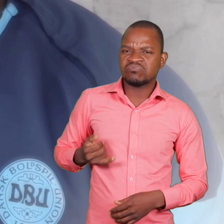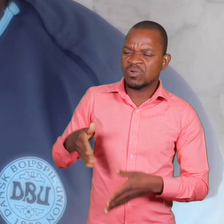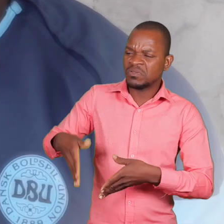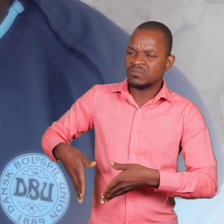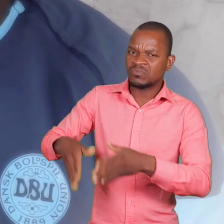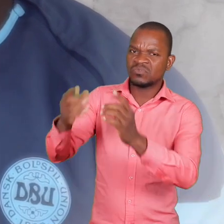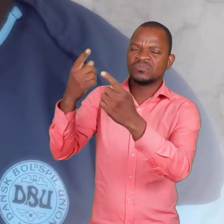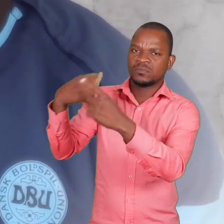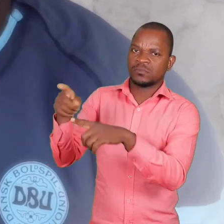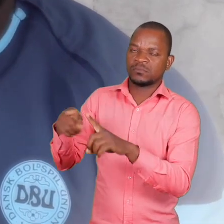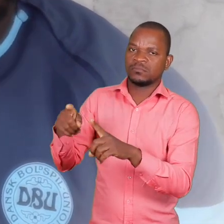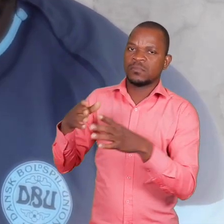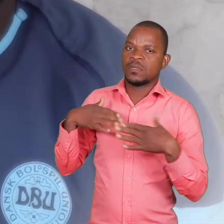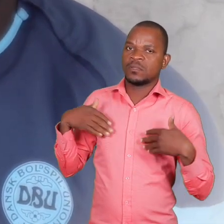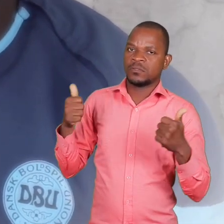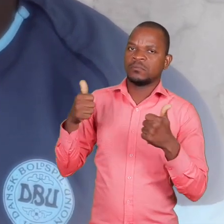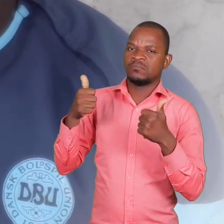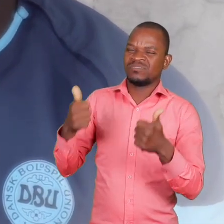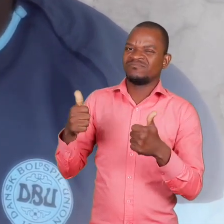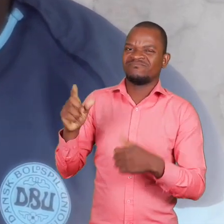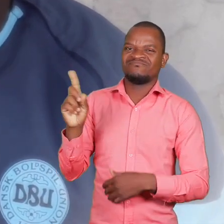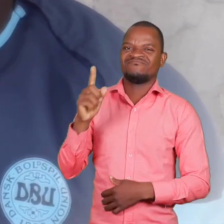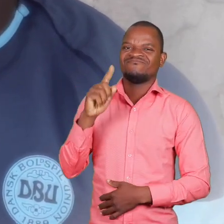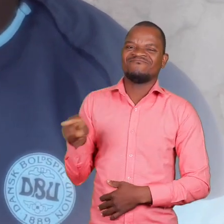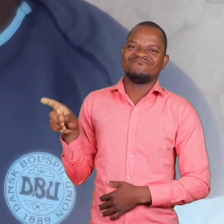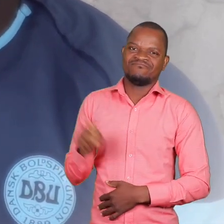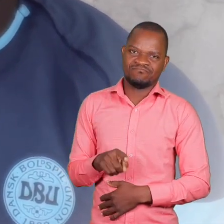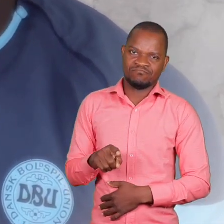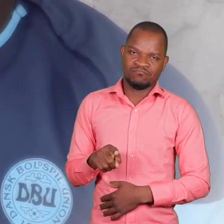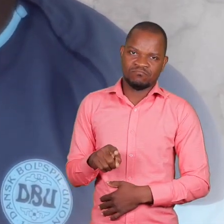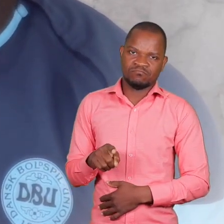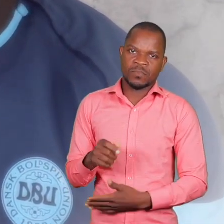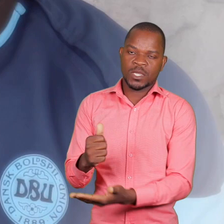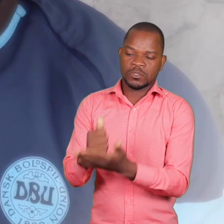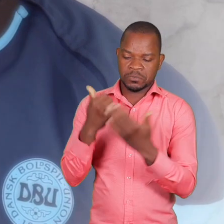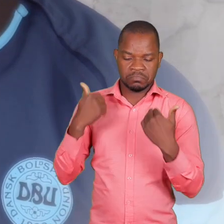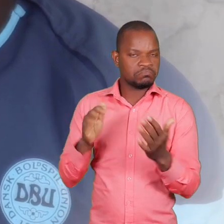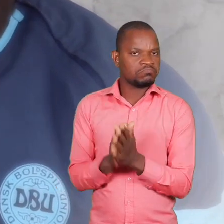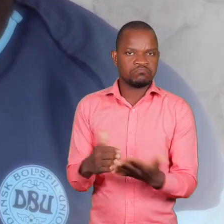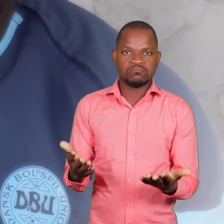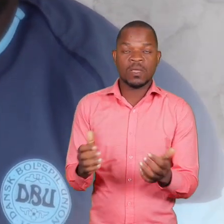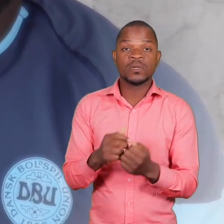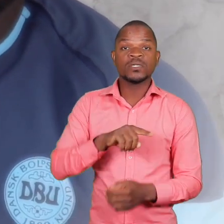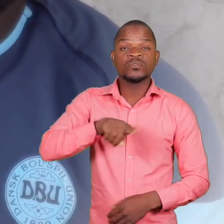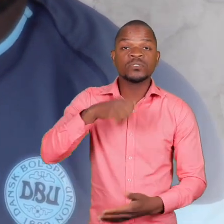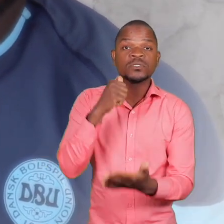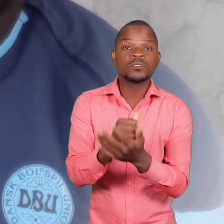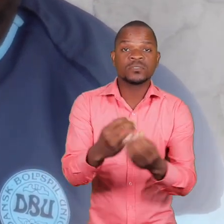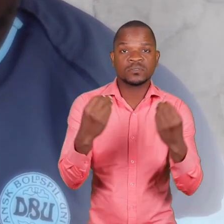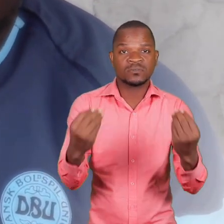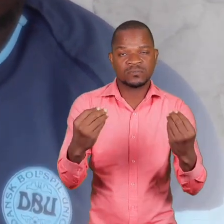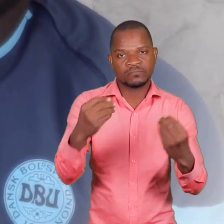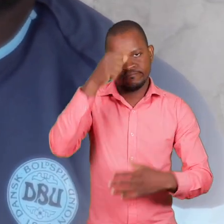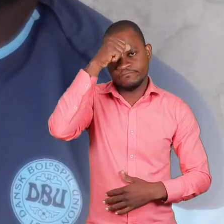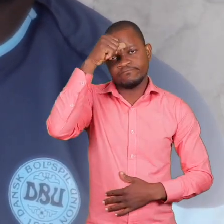saúde, porque necessidade também não é bom para ser humano. Provoca mesmo, não temos como, não